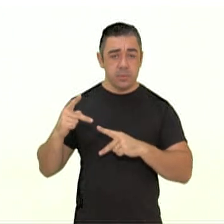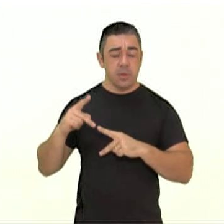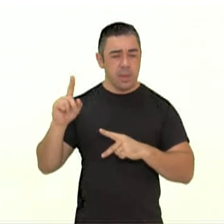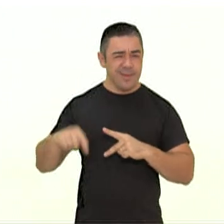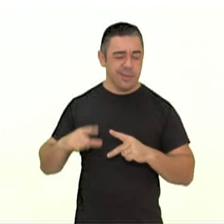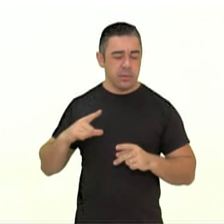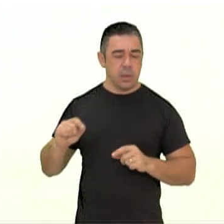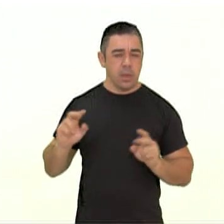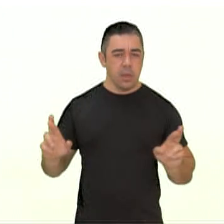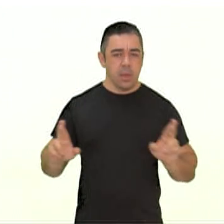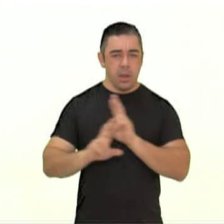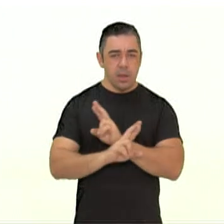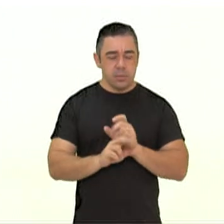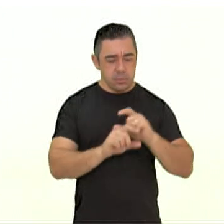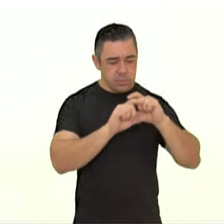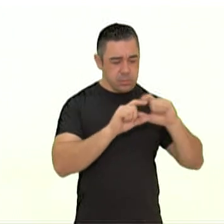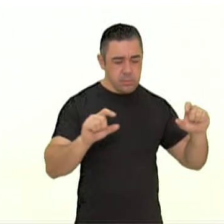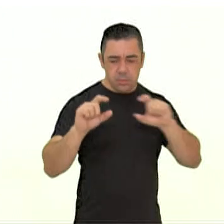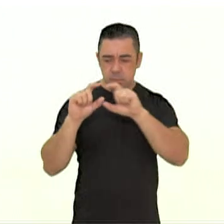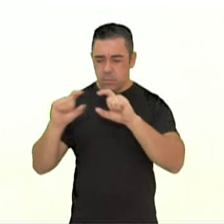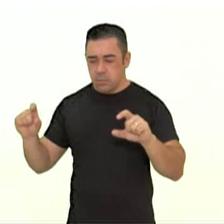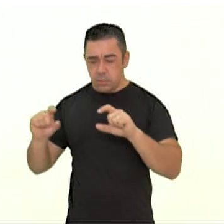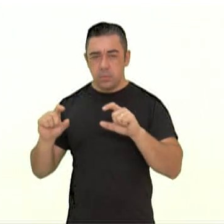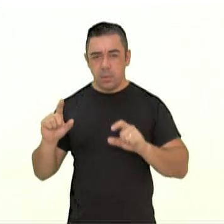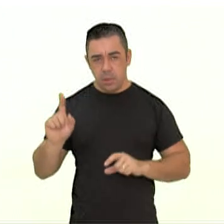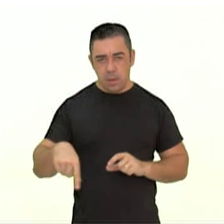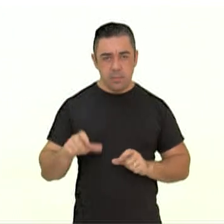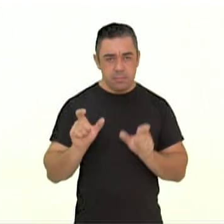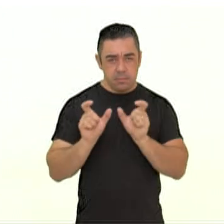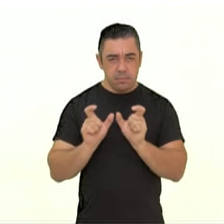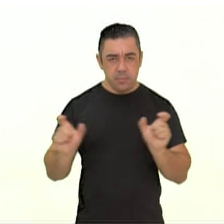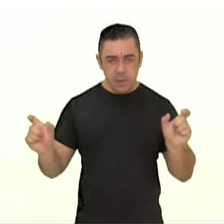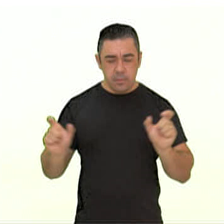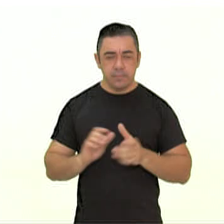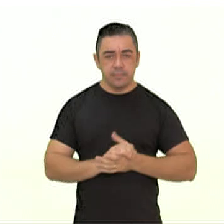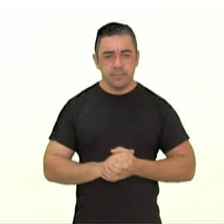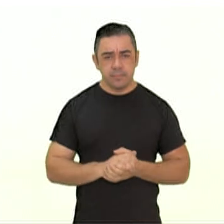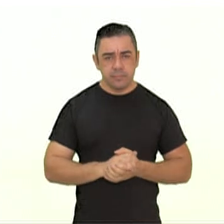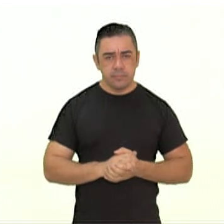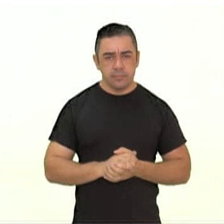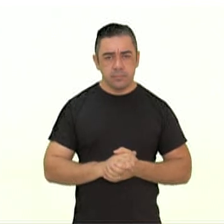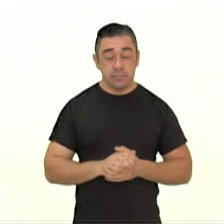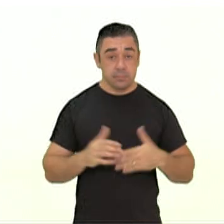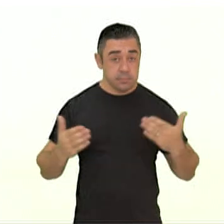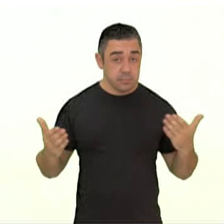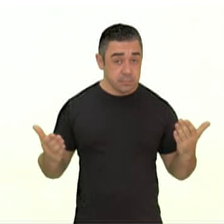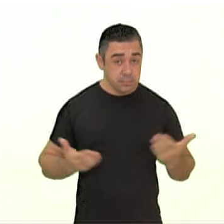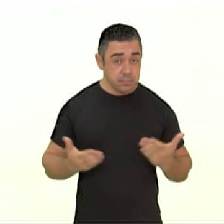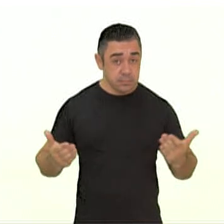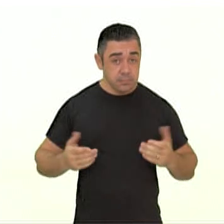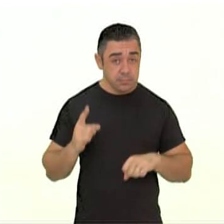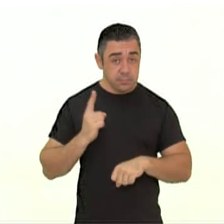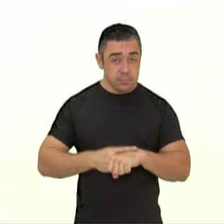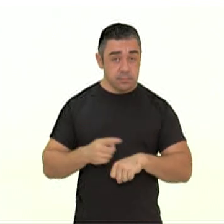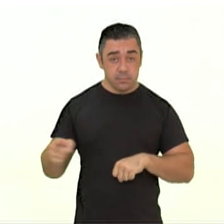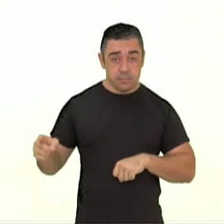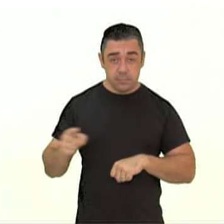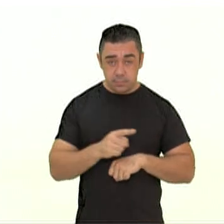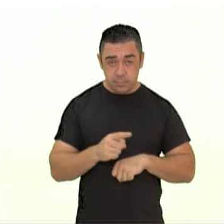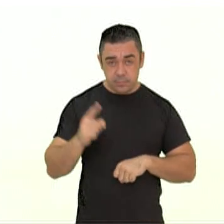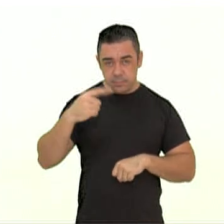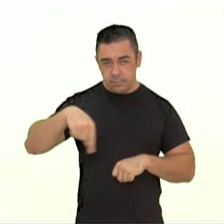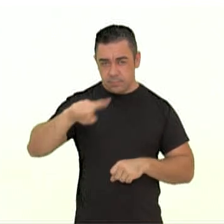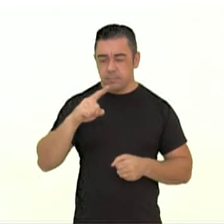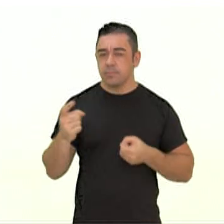relação entre dois ou mais termos da oração. Então agora vou dar um tempinho para vocês e